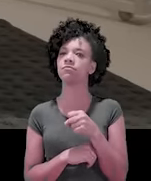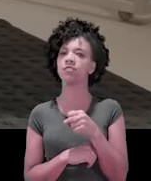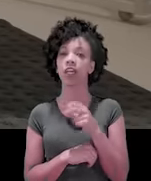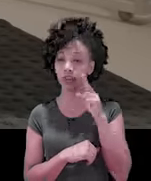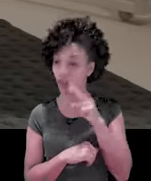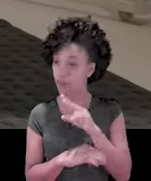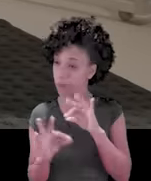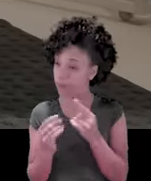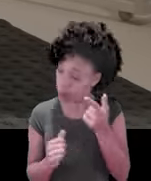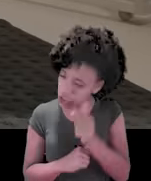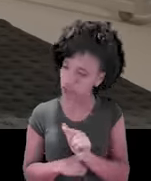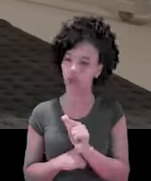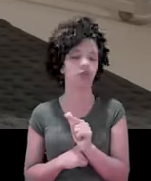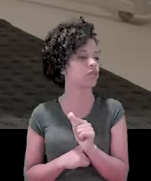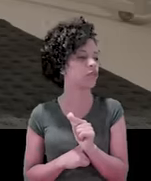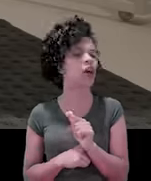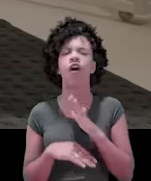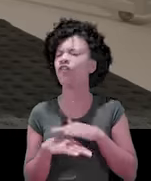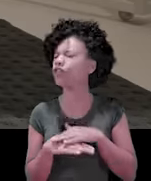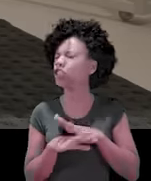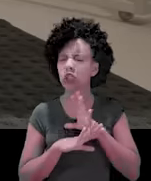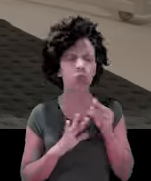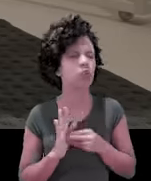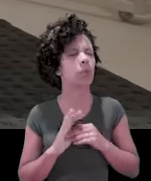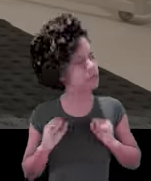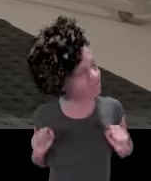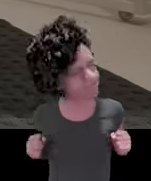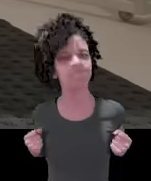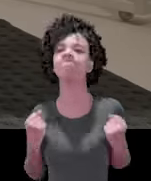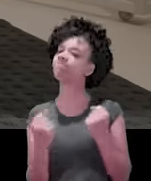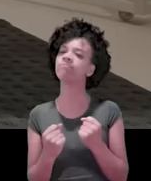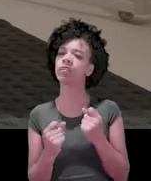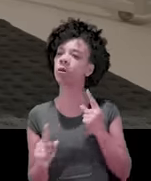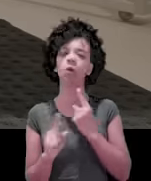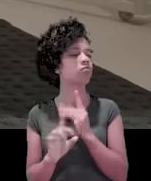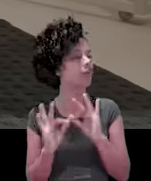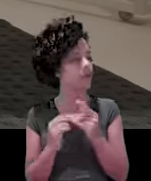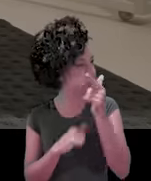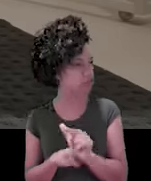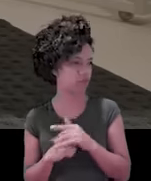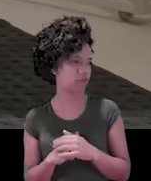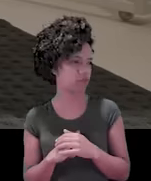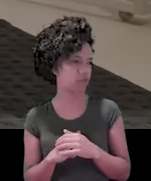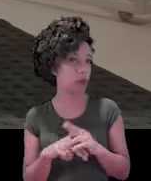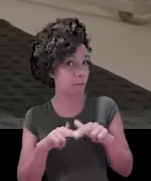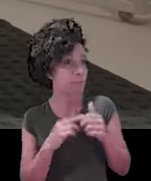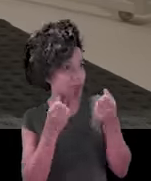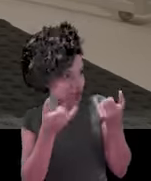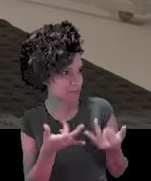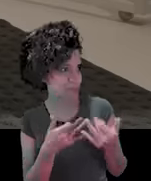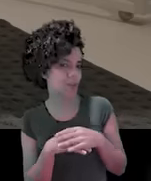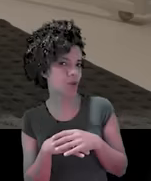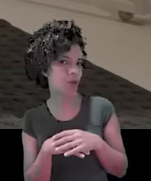o filme de novo vou fazer de tudo para ver uma família de novo é porque eu